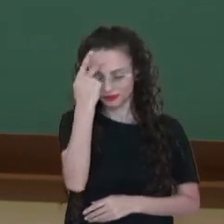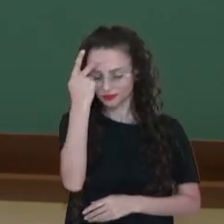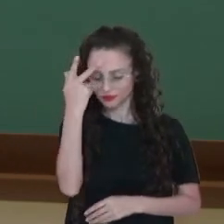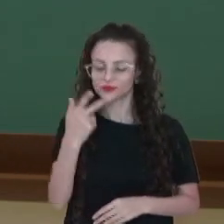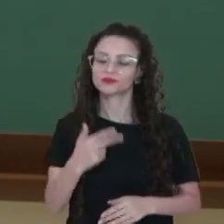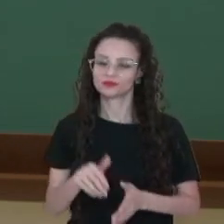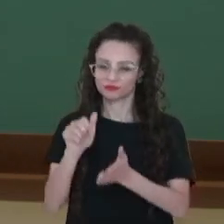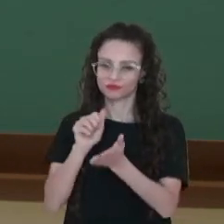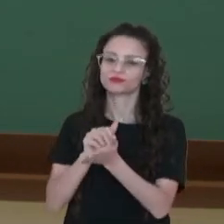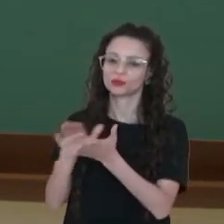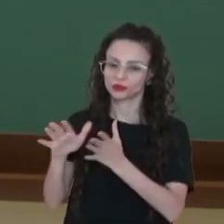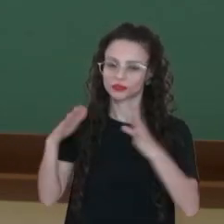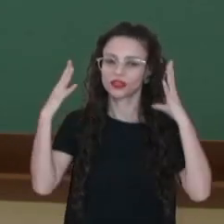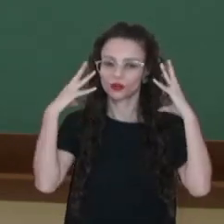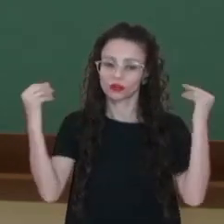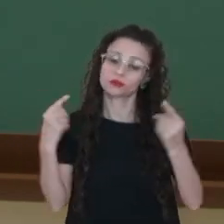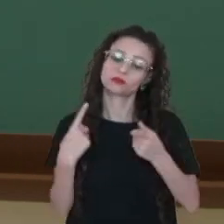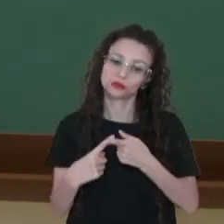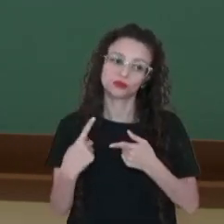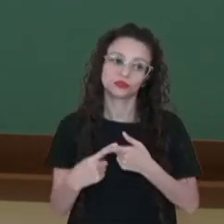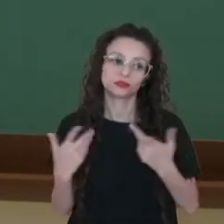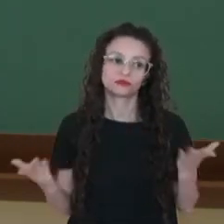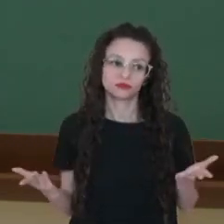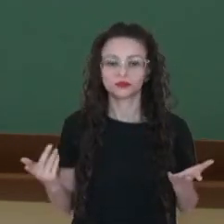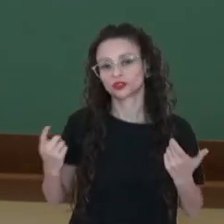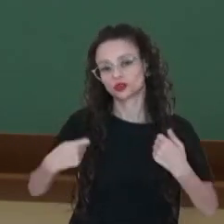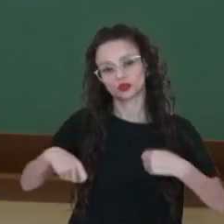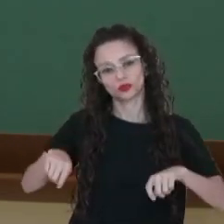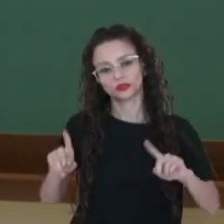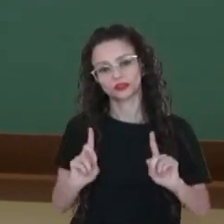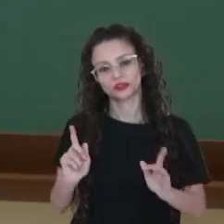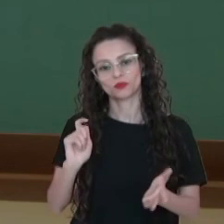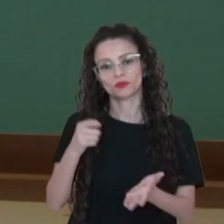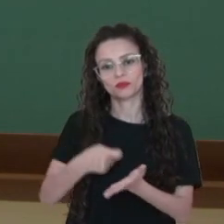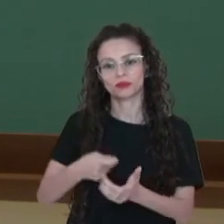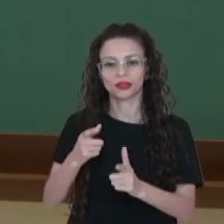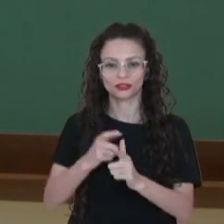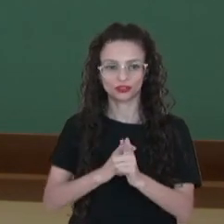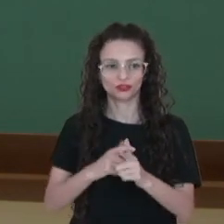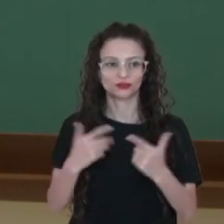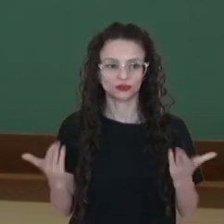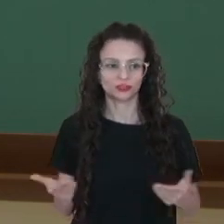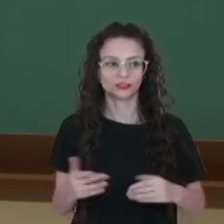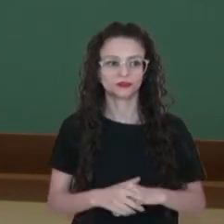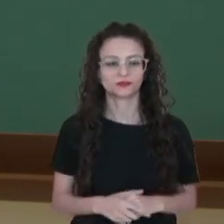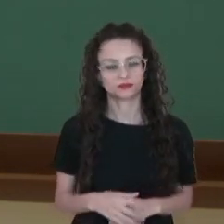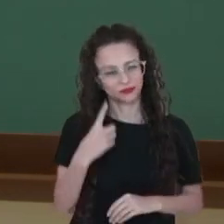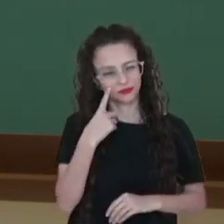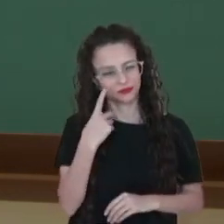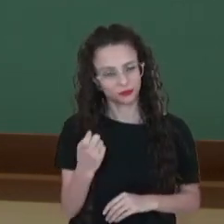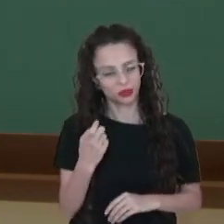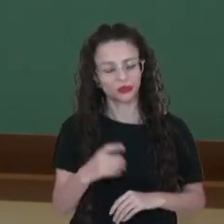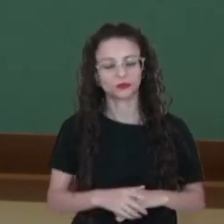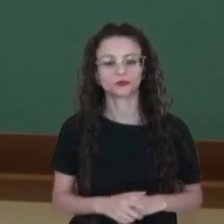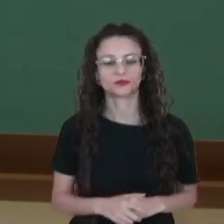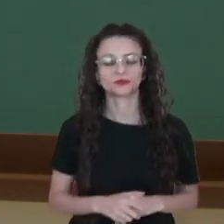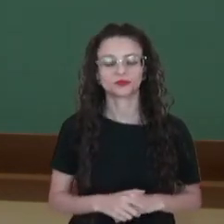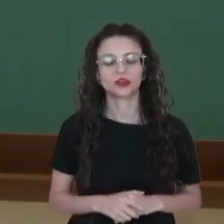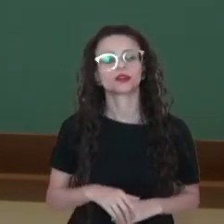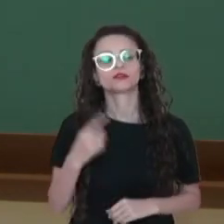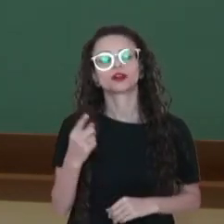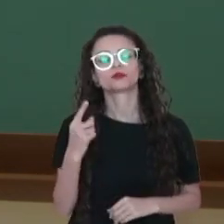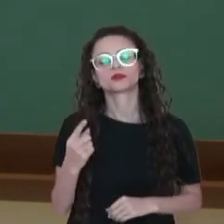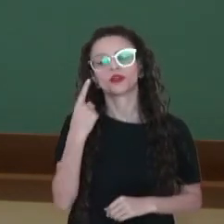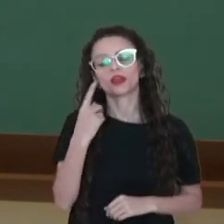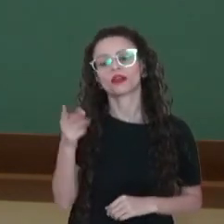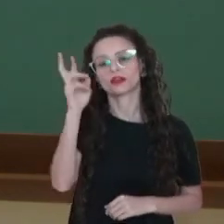e expulsar, né? Por quê? Porque também assim eles não precisariam pagar as dívidas deles, né? Foram espertos. Vamos fazer então a retomada da